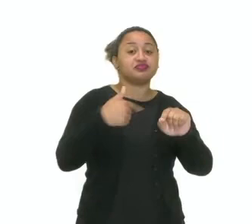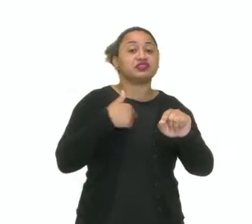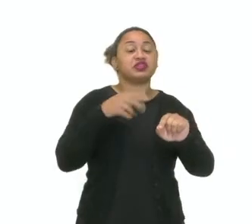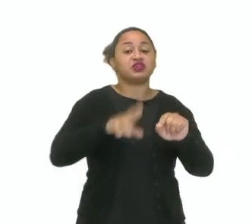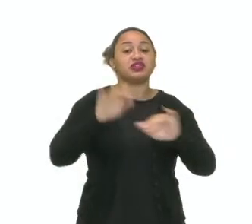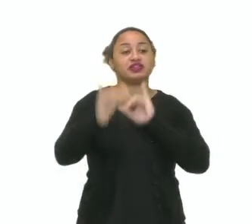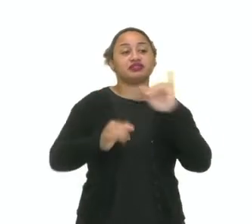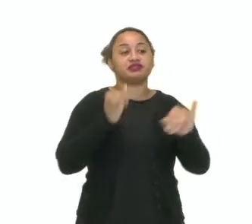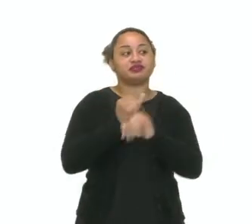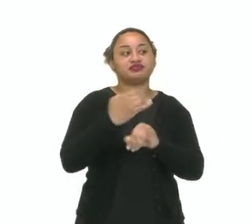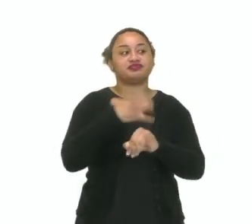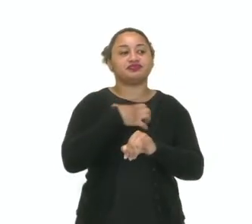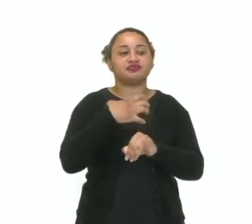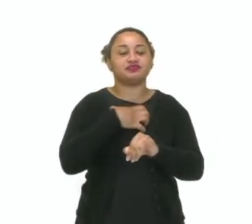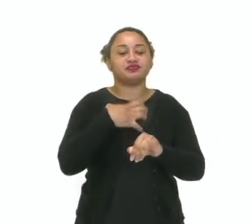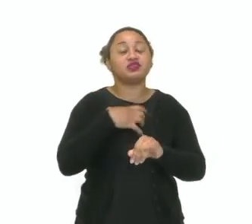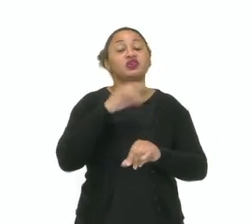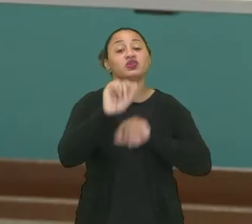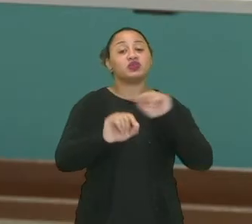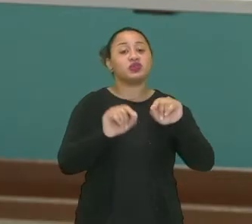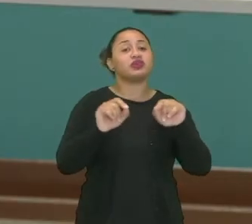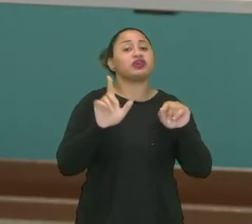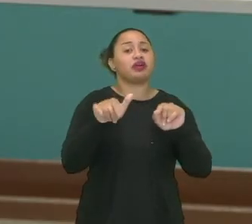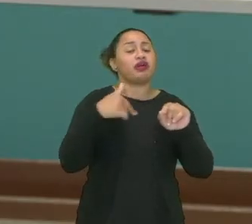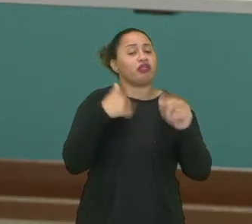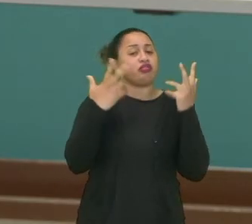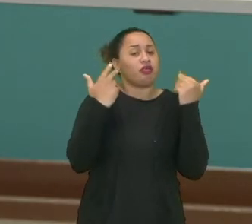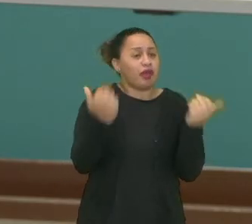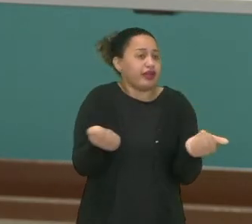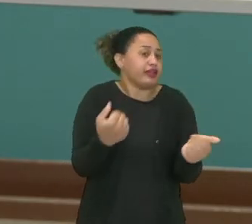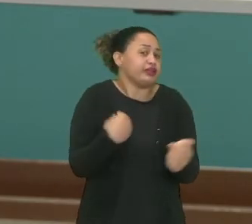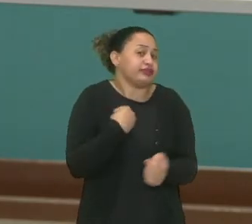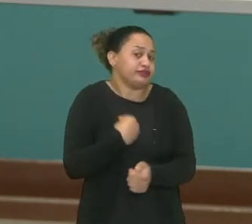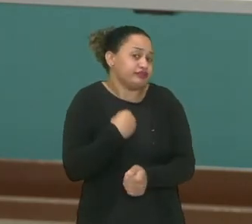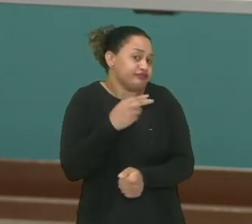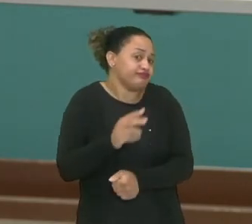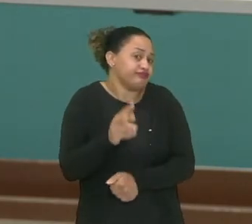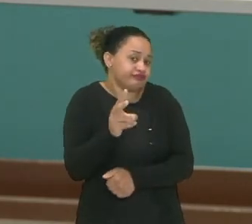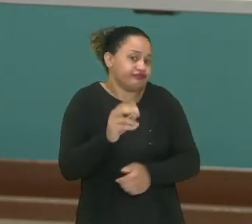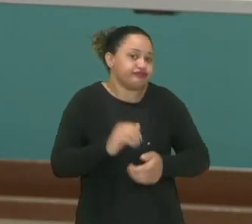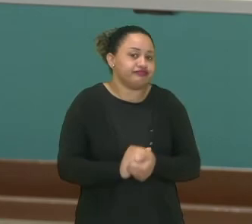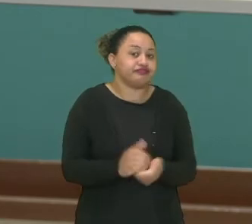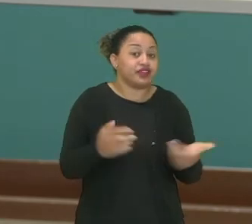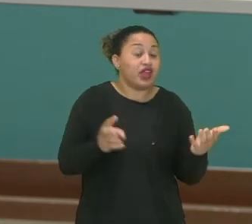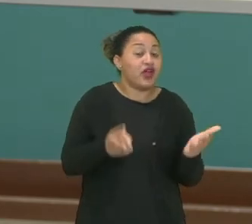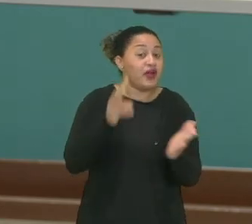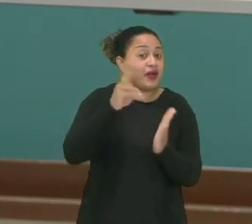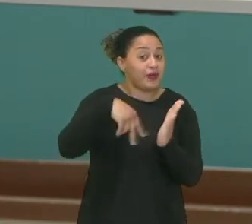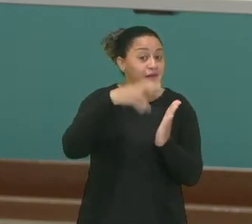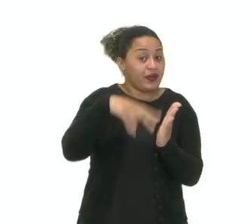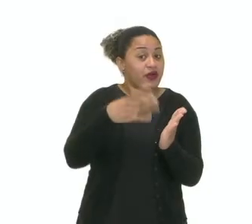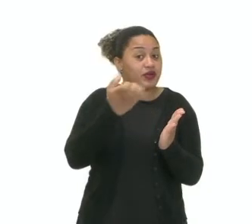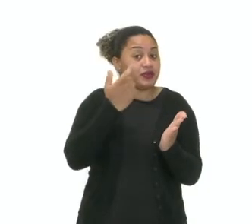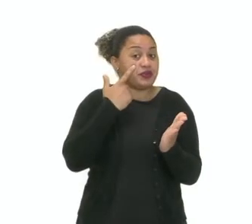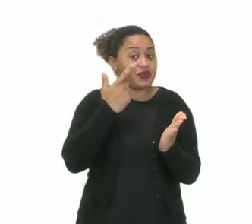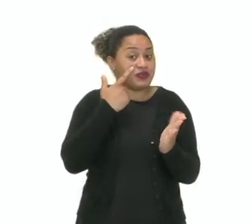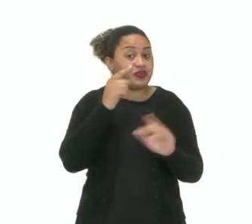como forma de manter um certo grau de normalidade em suas vidas. Continuamos a leitura?